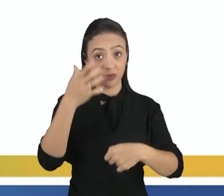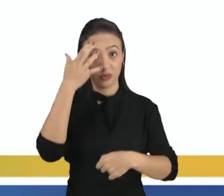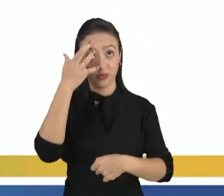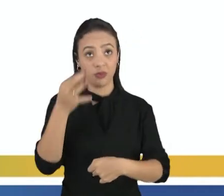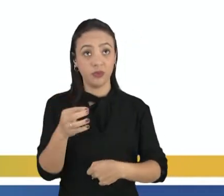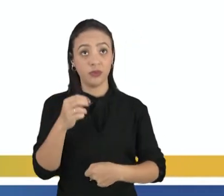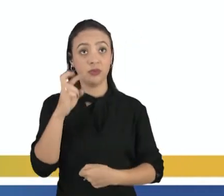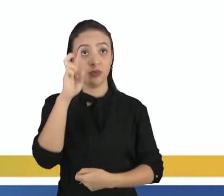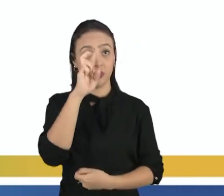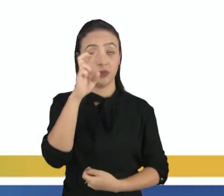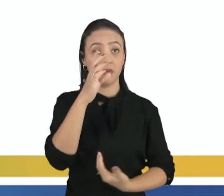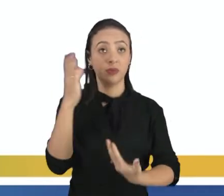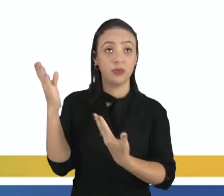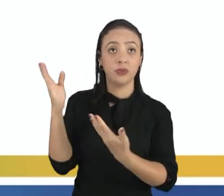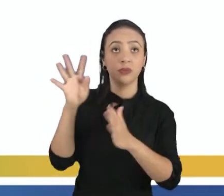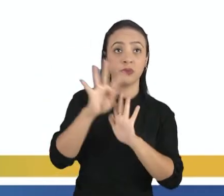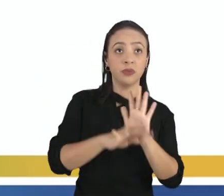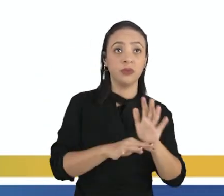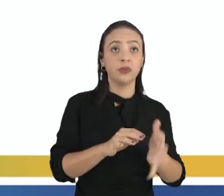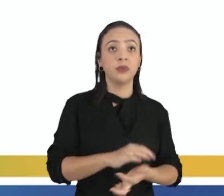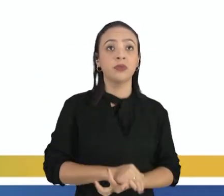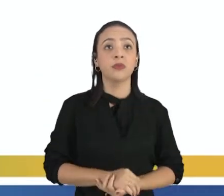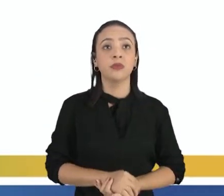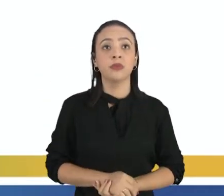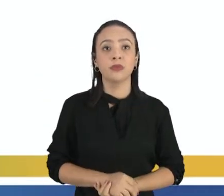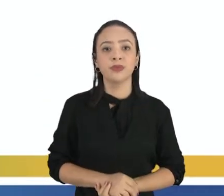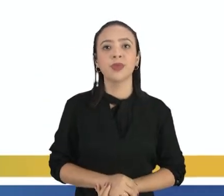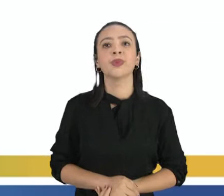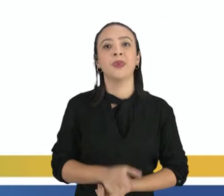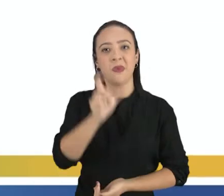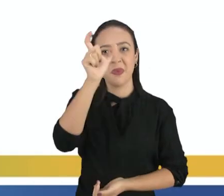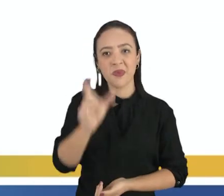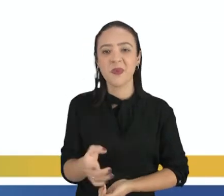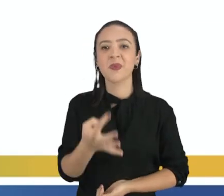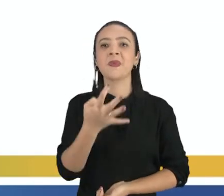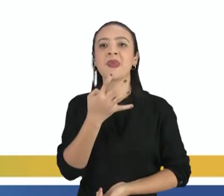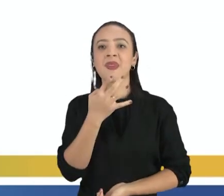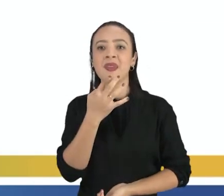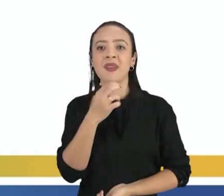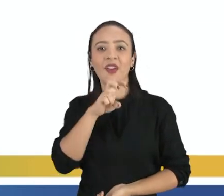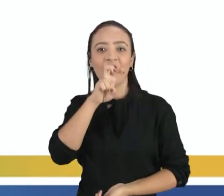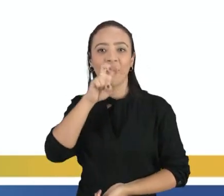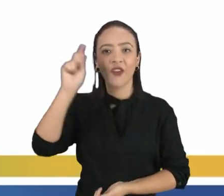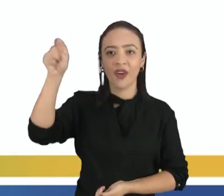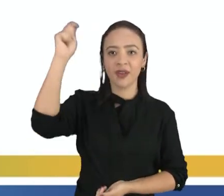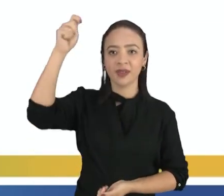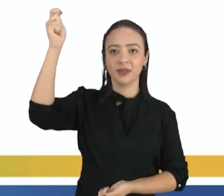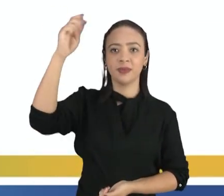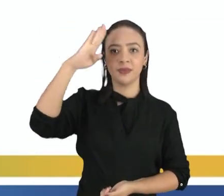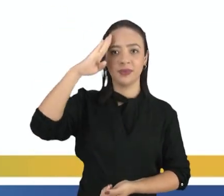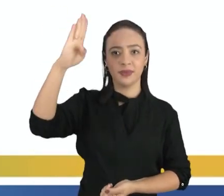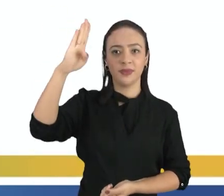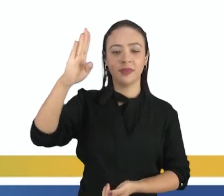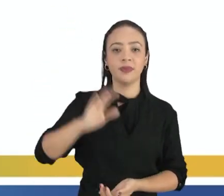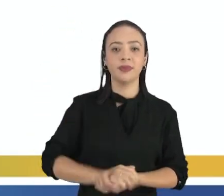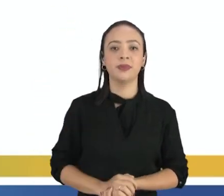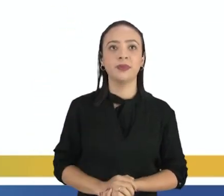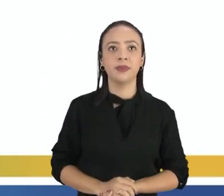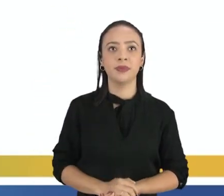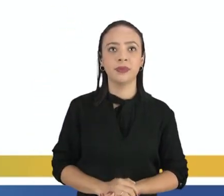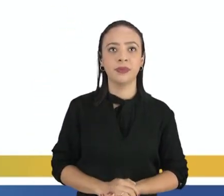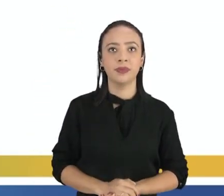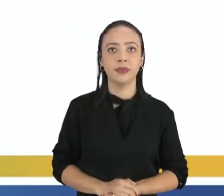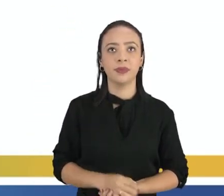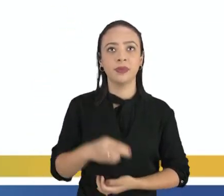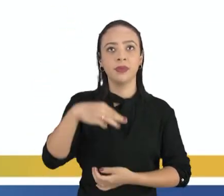gente, observem esse texto aqui, né? Uma personagem bem conhecida, a Mônica, personagem principal aí do